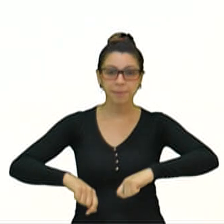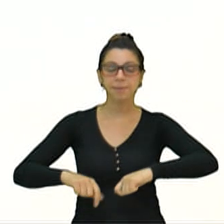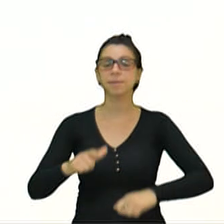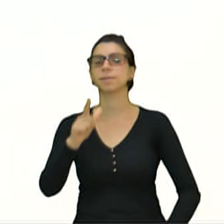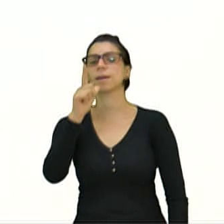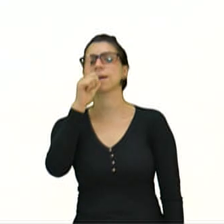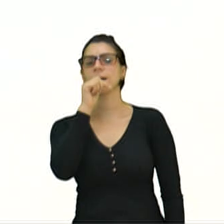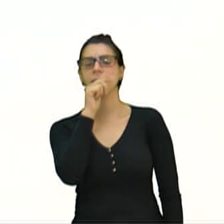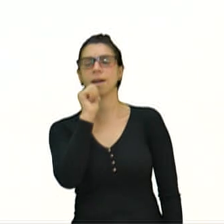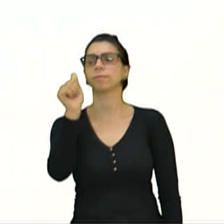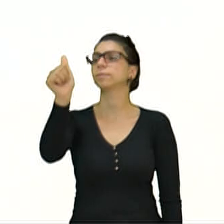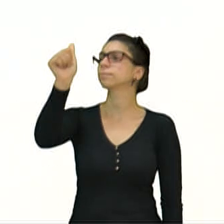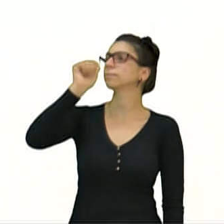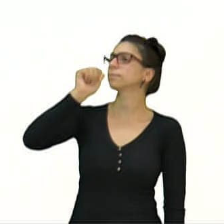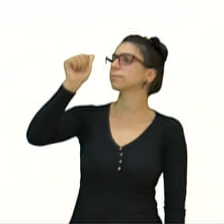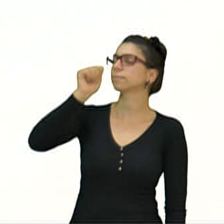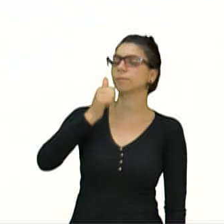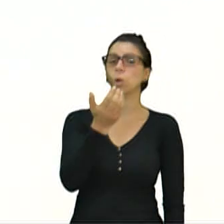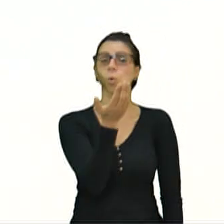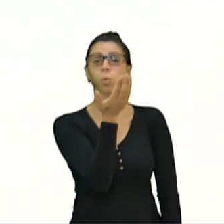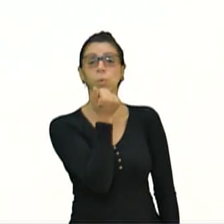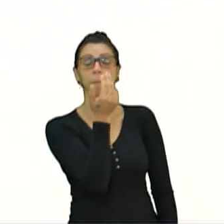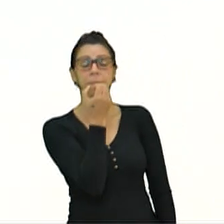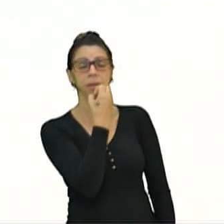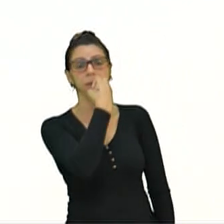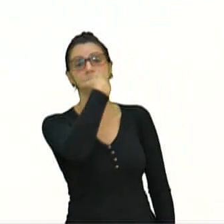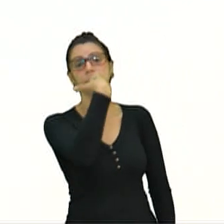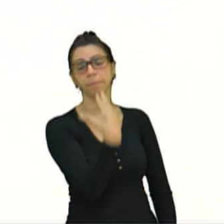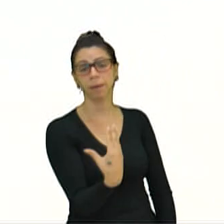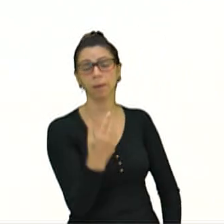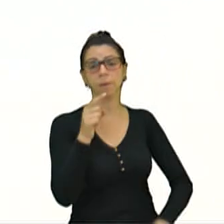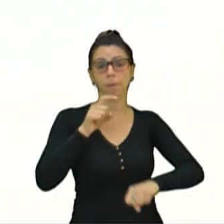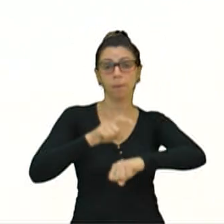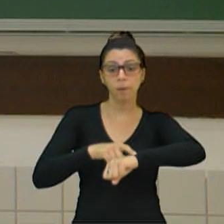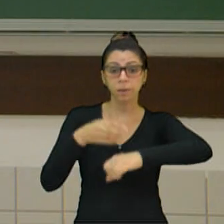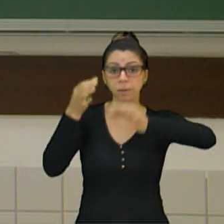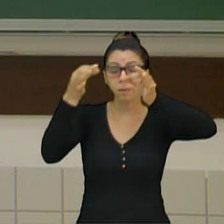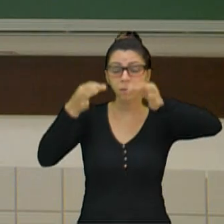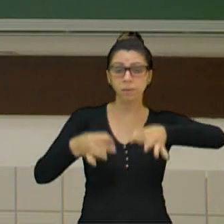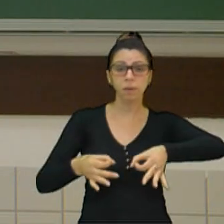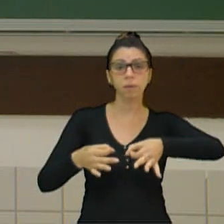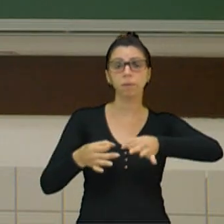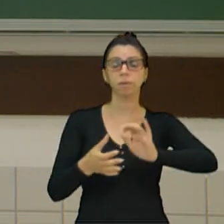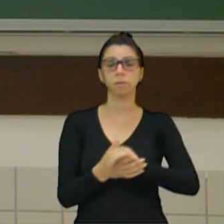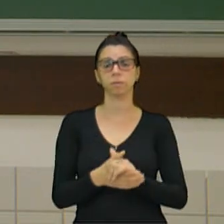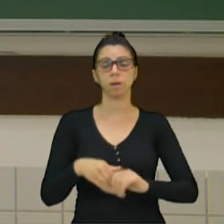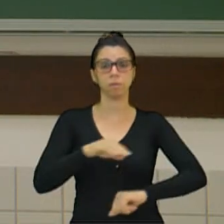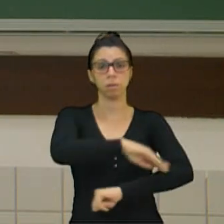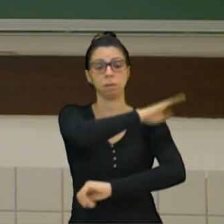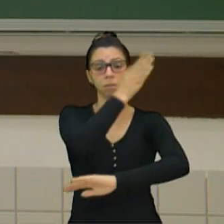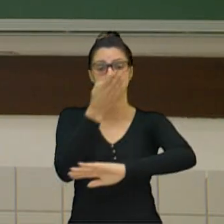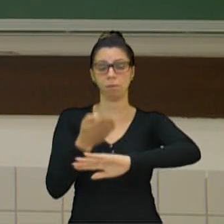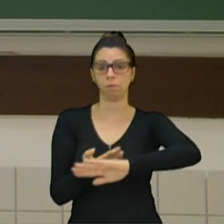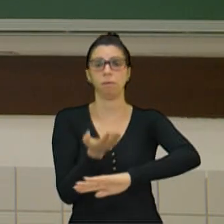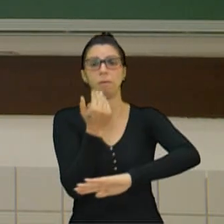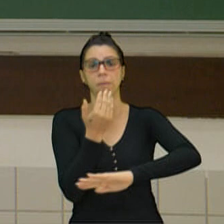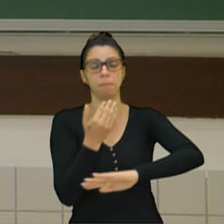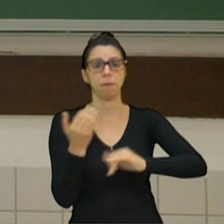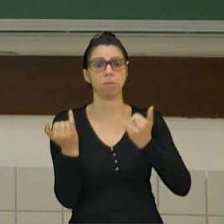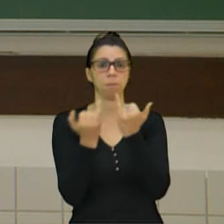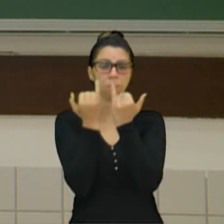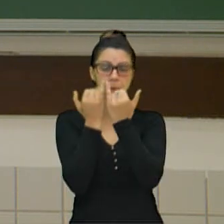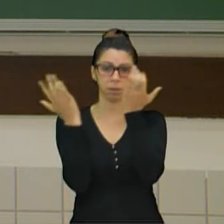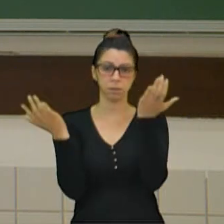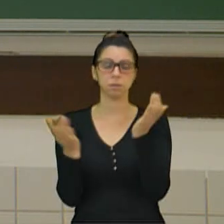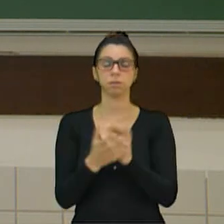hidratar, tomem bastante água, se alimentem nas horas certas, não deixem para comer bobeira durante o dia. Tenham um lugar